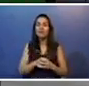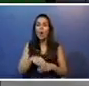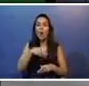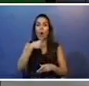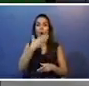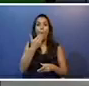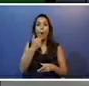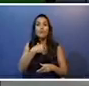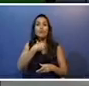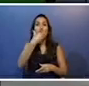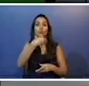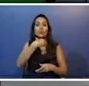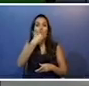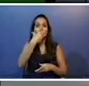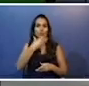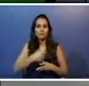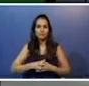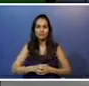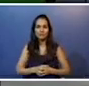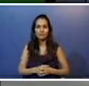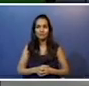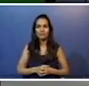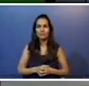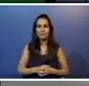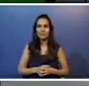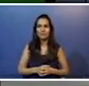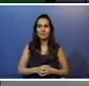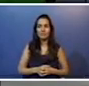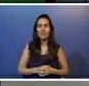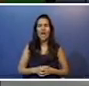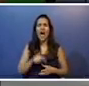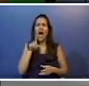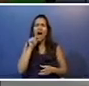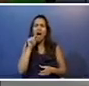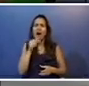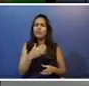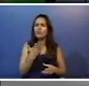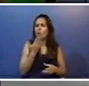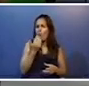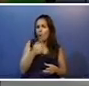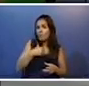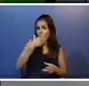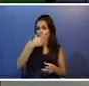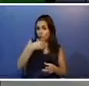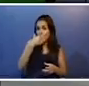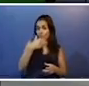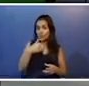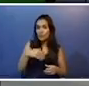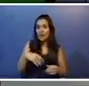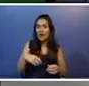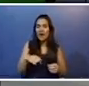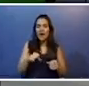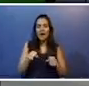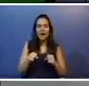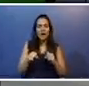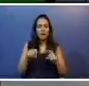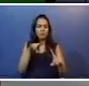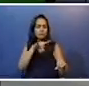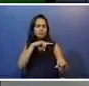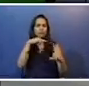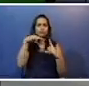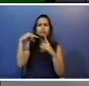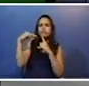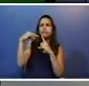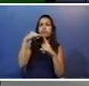Isto. As aves frugívoras, crianças, por exemplo, elas são atraídas pelo cheiro